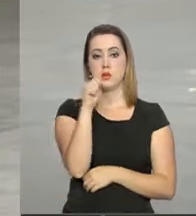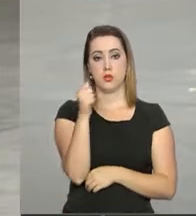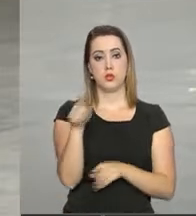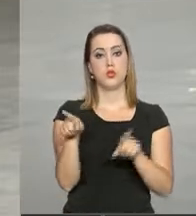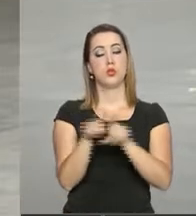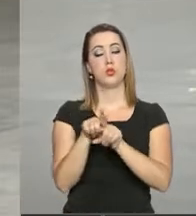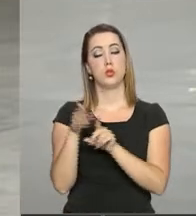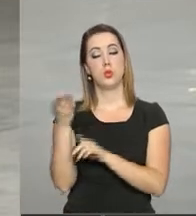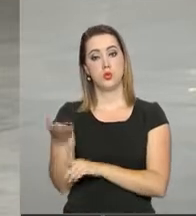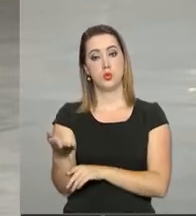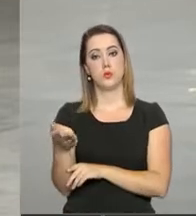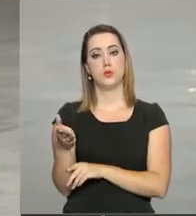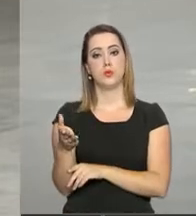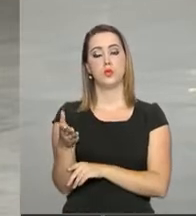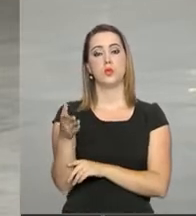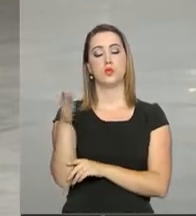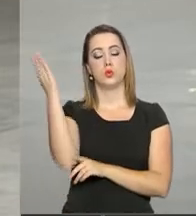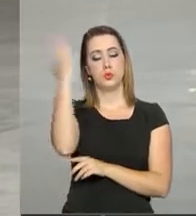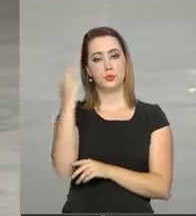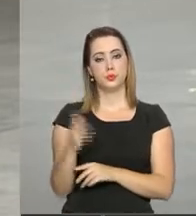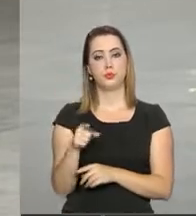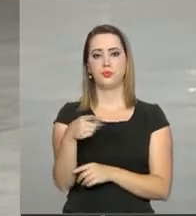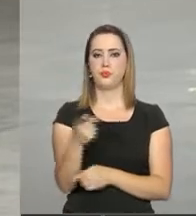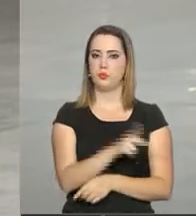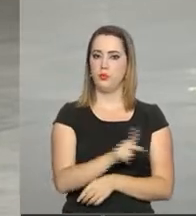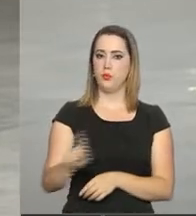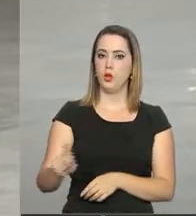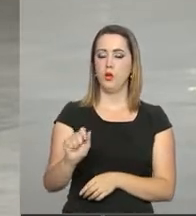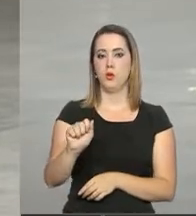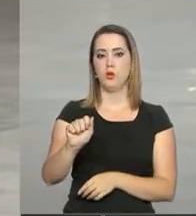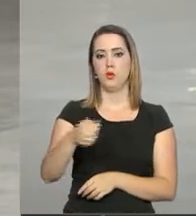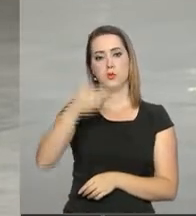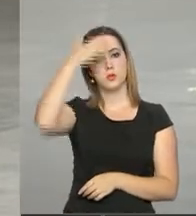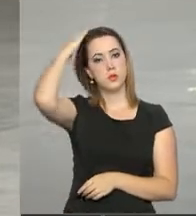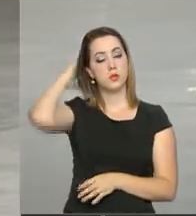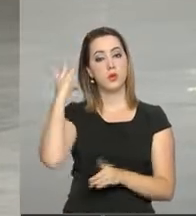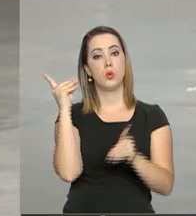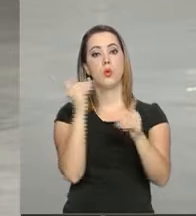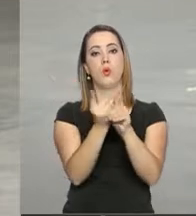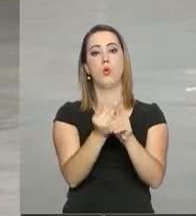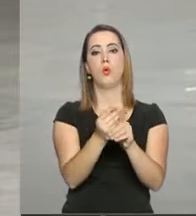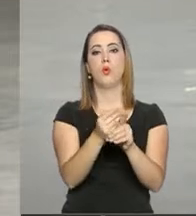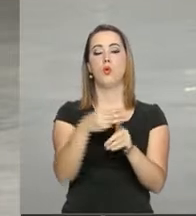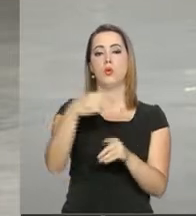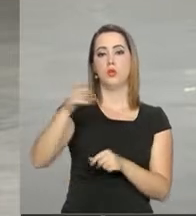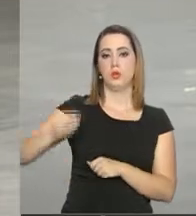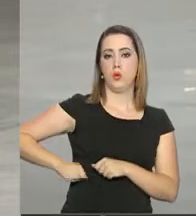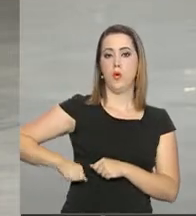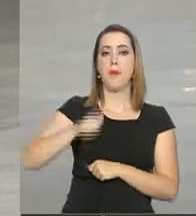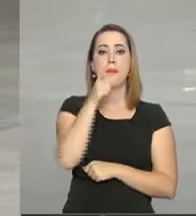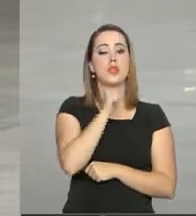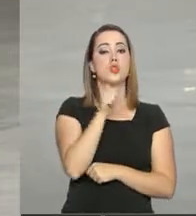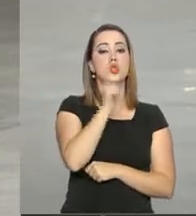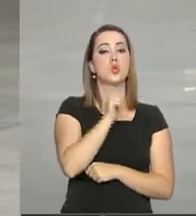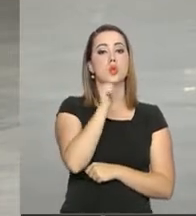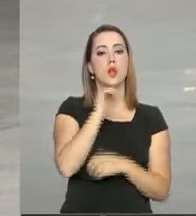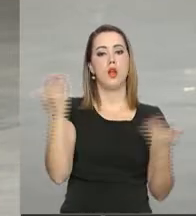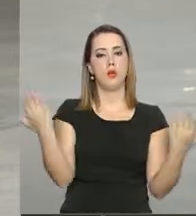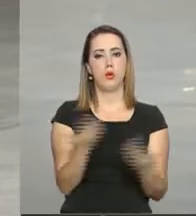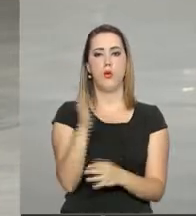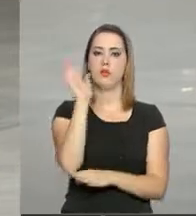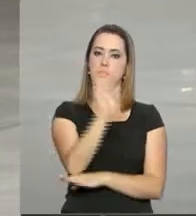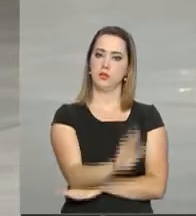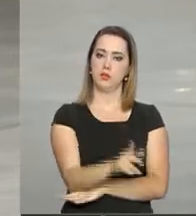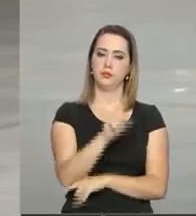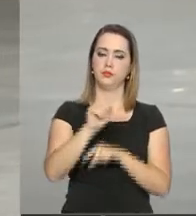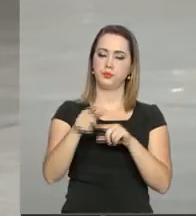O presidente Michel Temer vai receber a ministra das Relações Exteriores da Argentina agora às 15h. Mais cedo, ela se